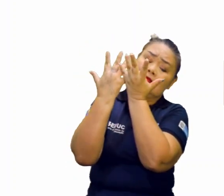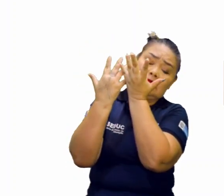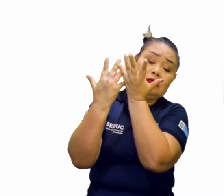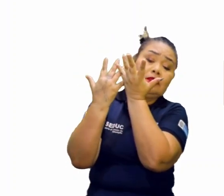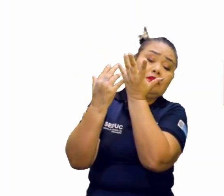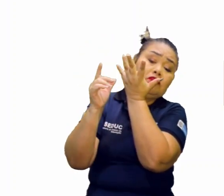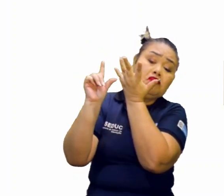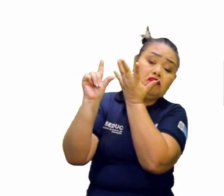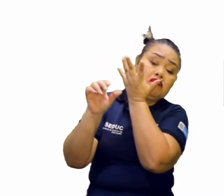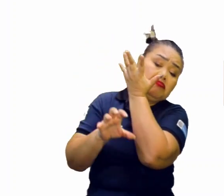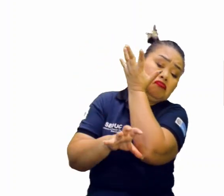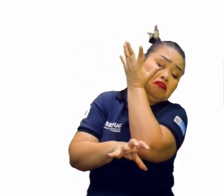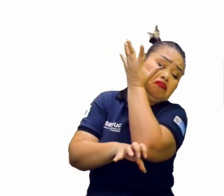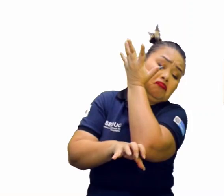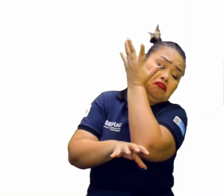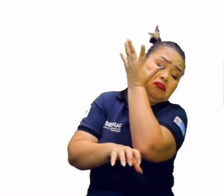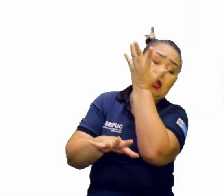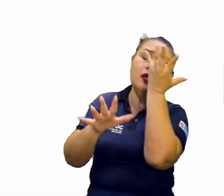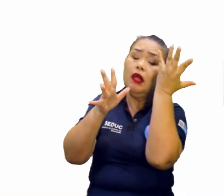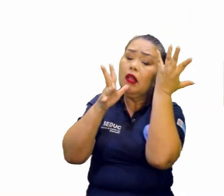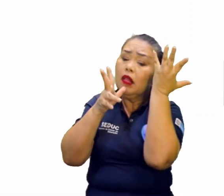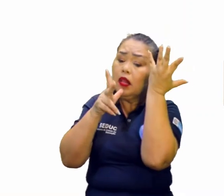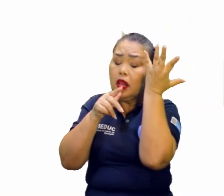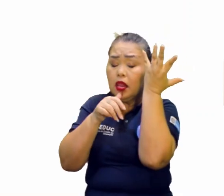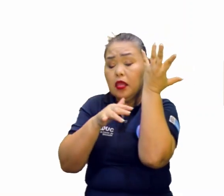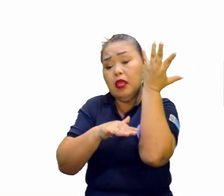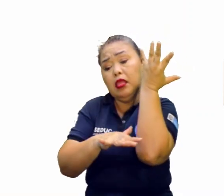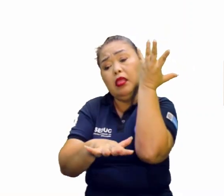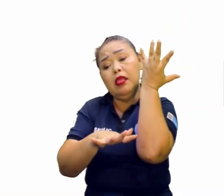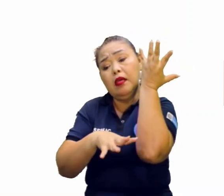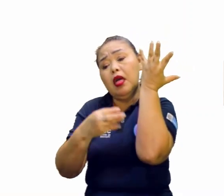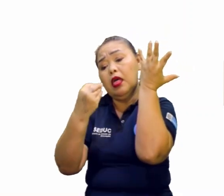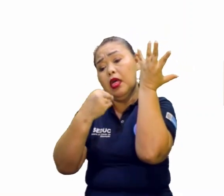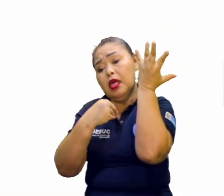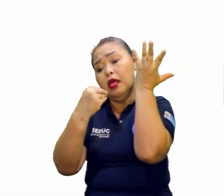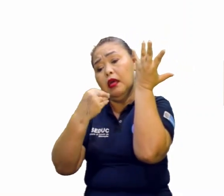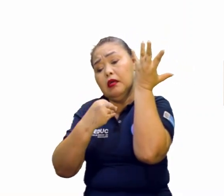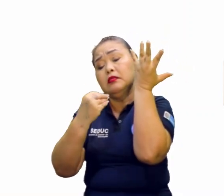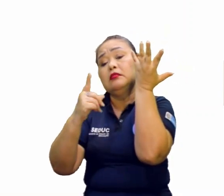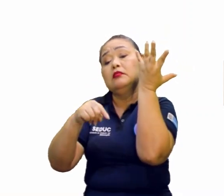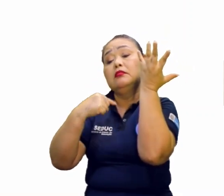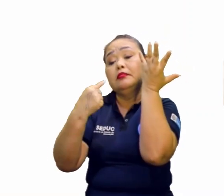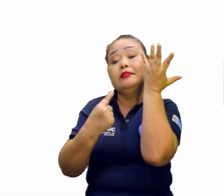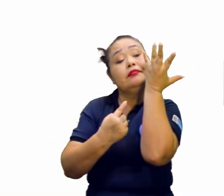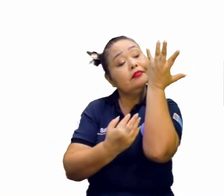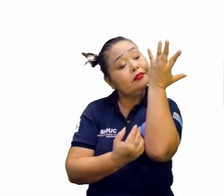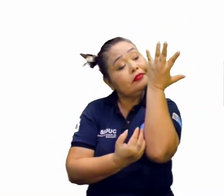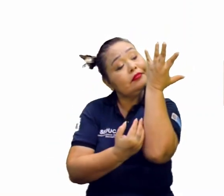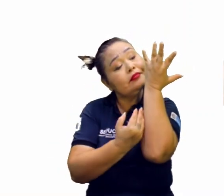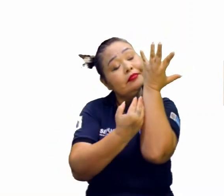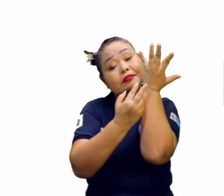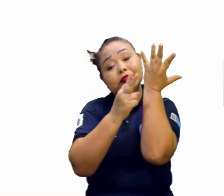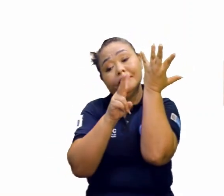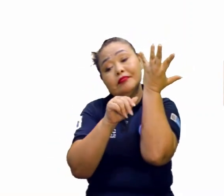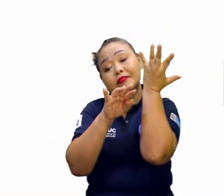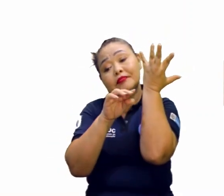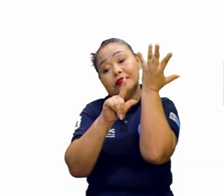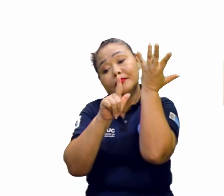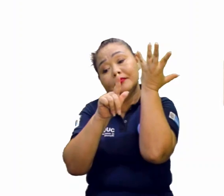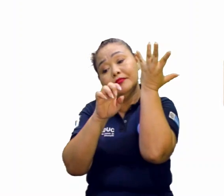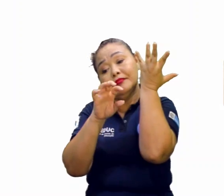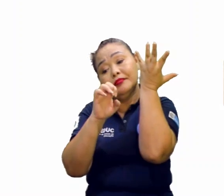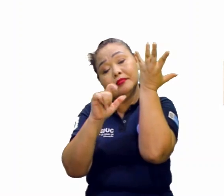tornar lento e insatisfatório, levando esse indivíduo, essa cultura que você colocou